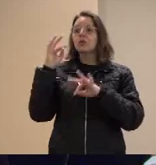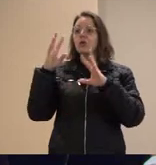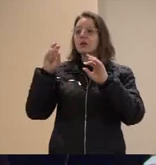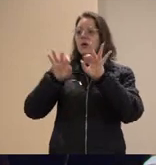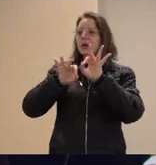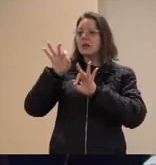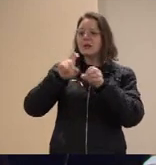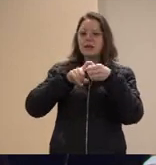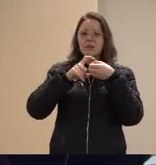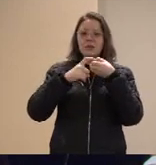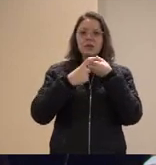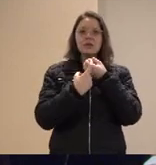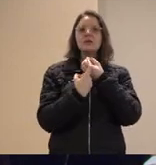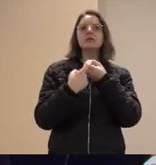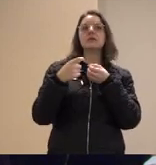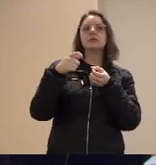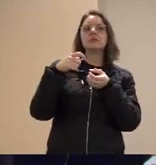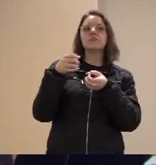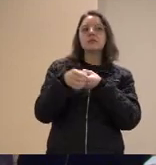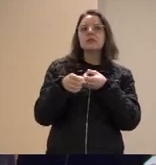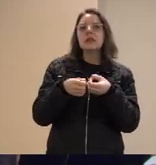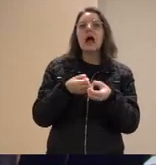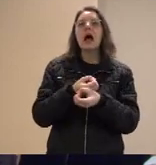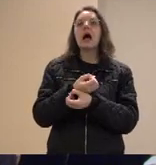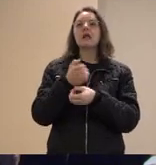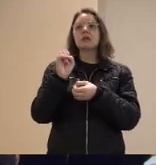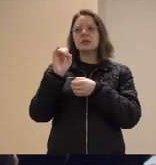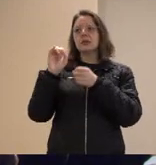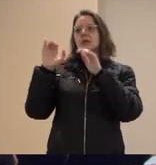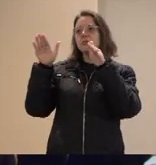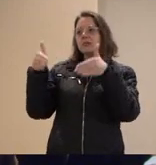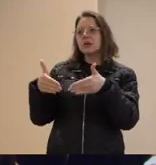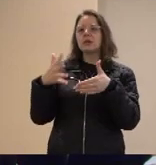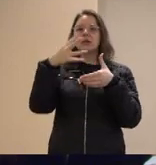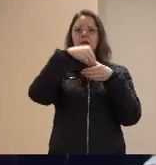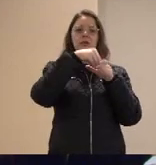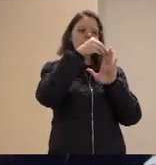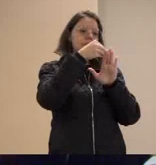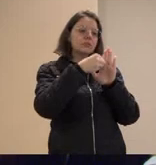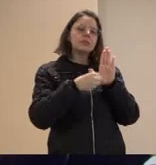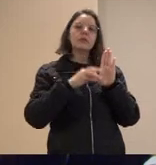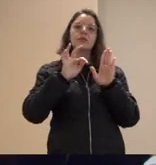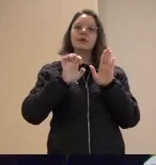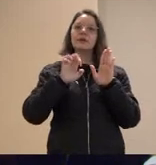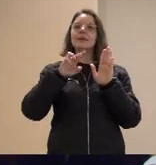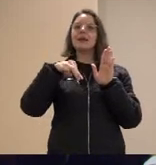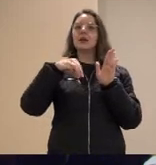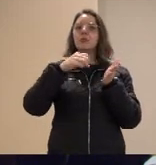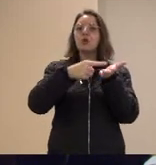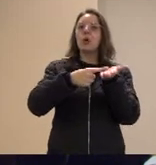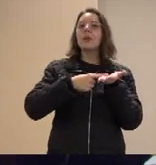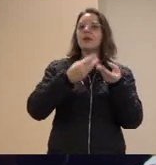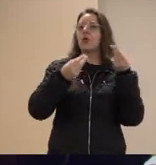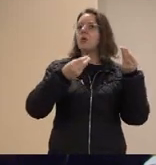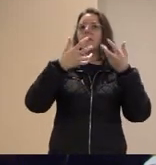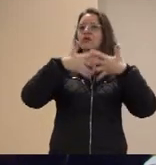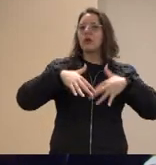do consórcio? Se isso está especificado dentro do termo de cooperação, como é que isso funciona na prática?